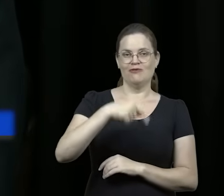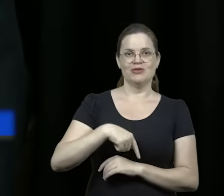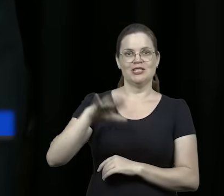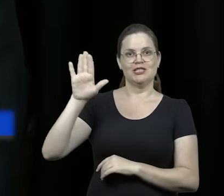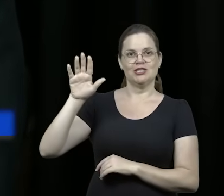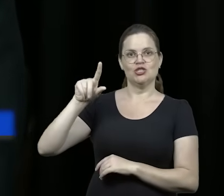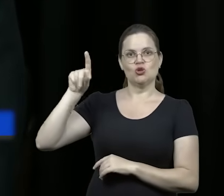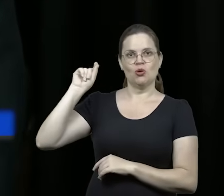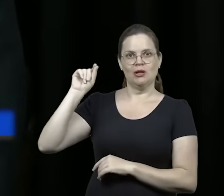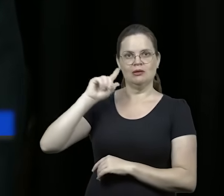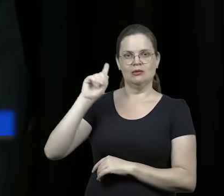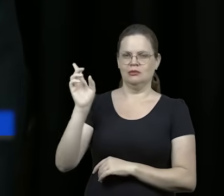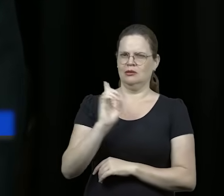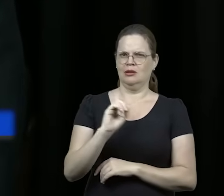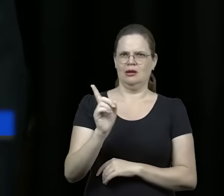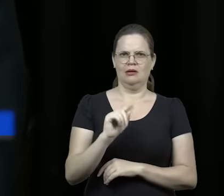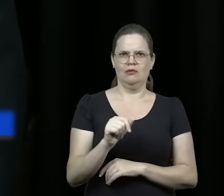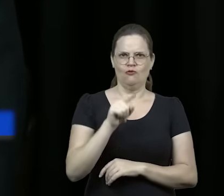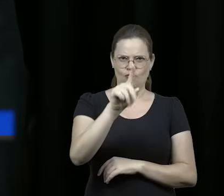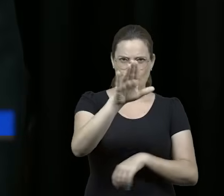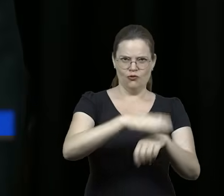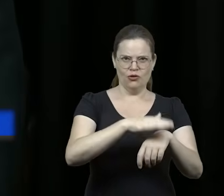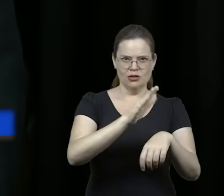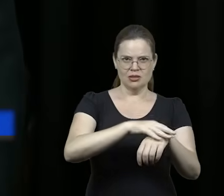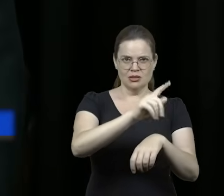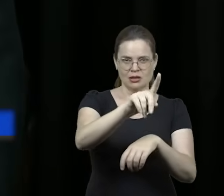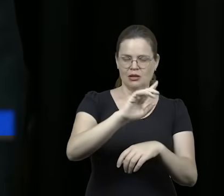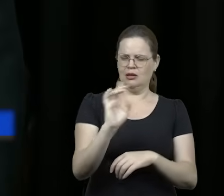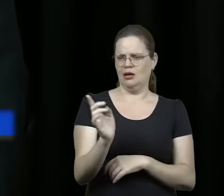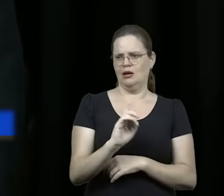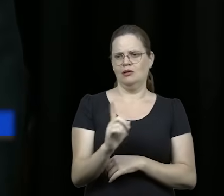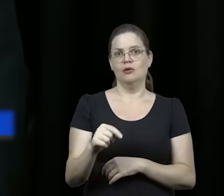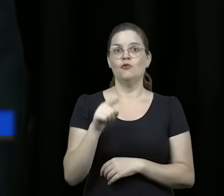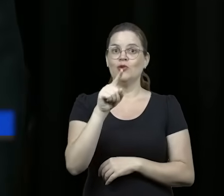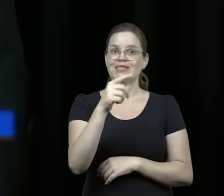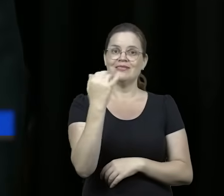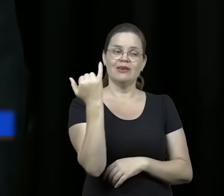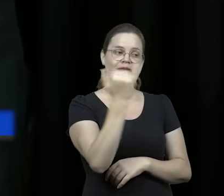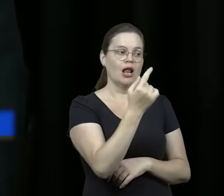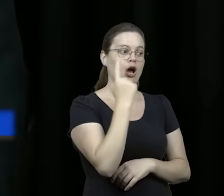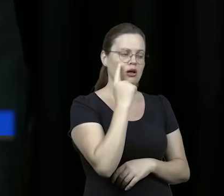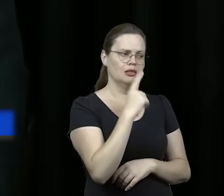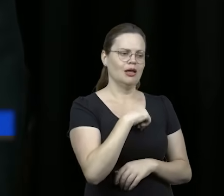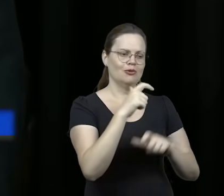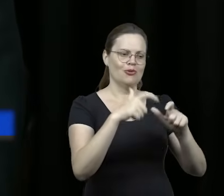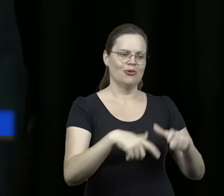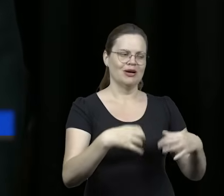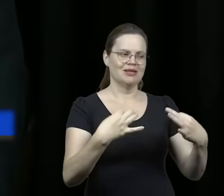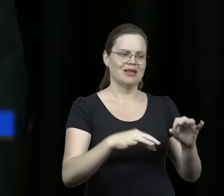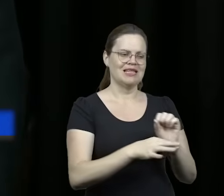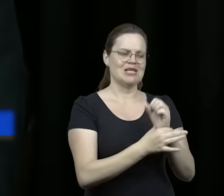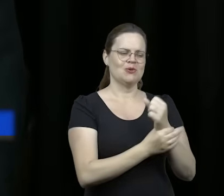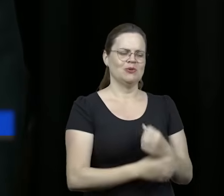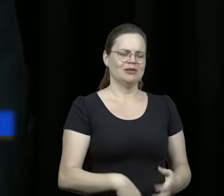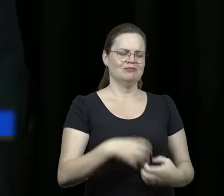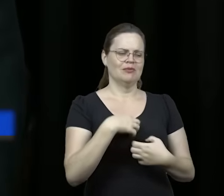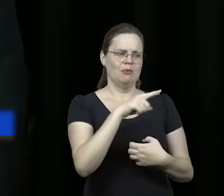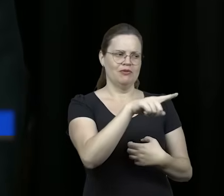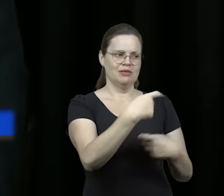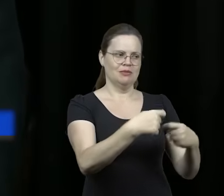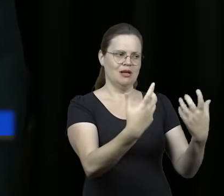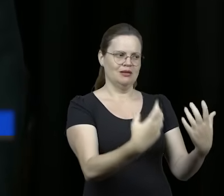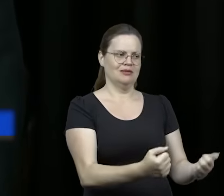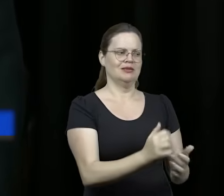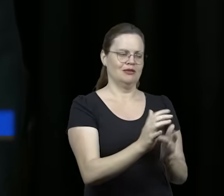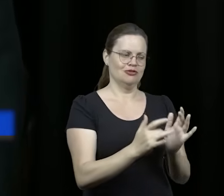vai levar as pessoas para o esconderijo. Você vai falar que existe um esconderijo. Amém. Mas tem que aceitar Jesus. Aceita